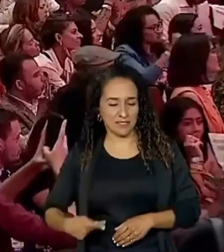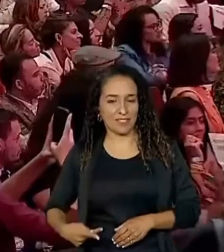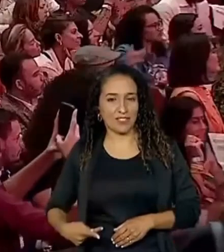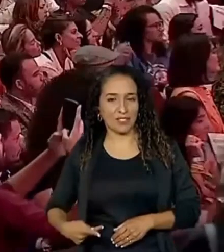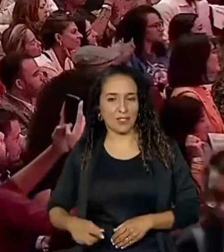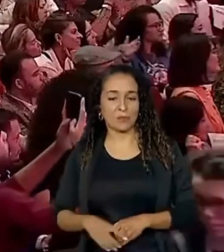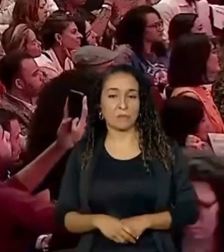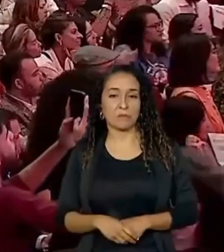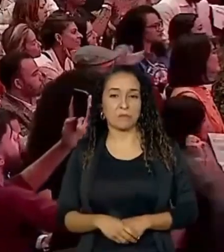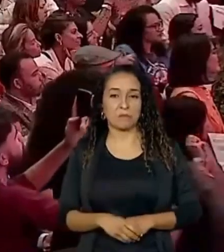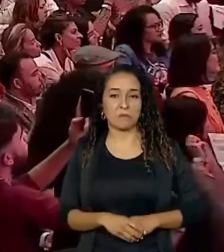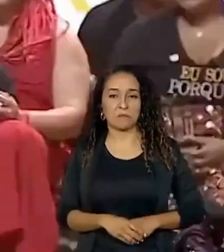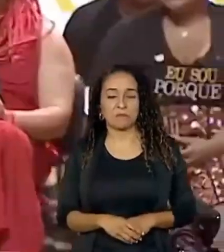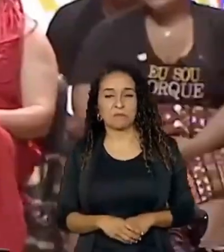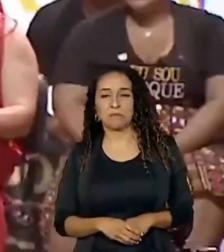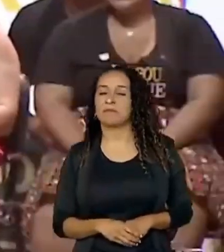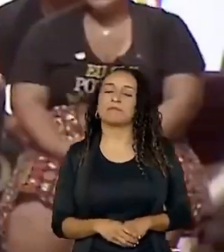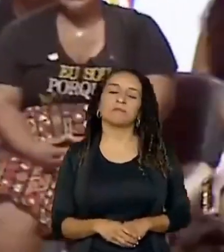O que eu acho